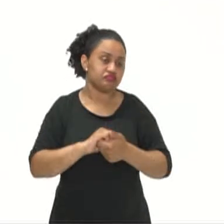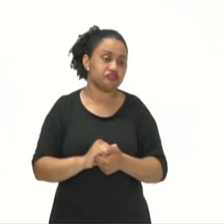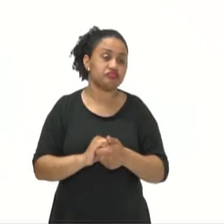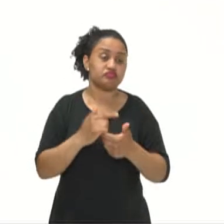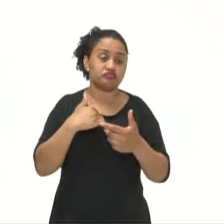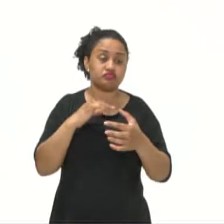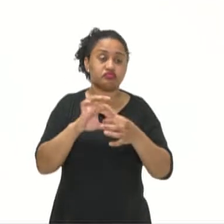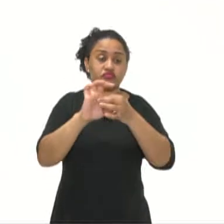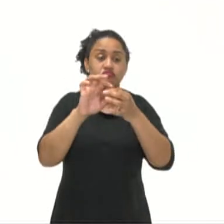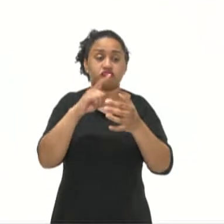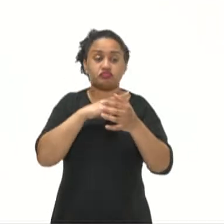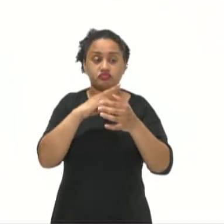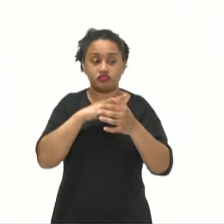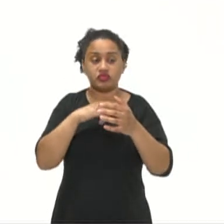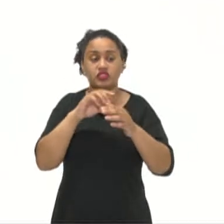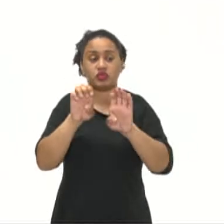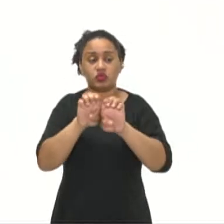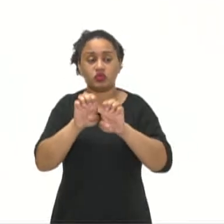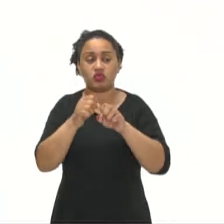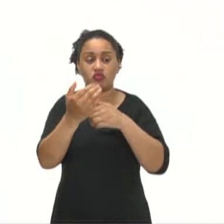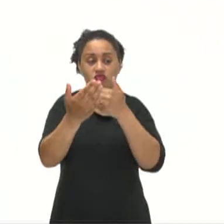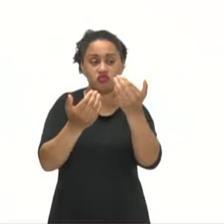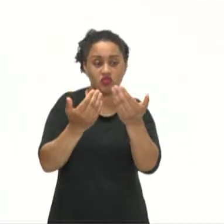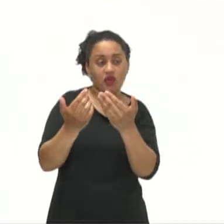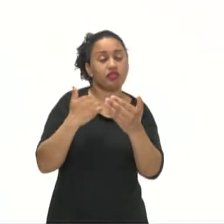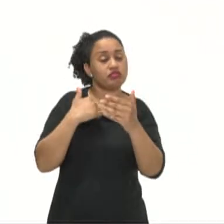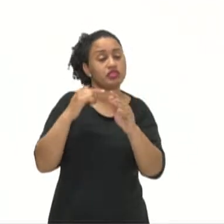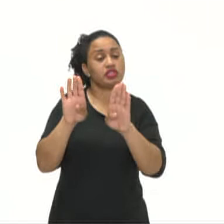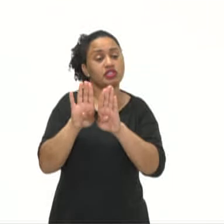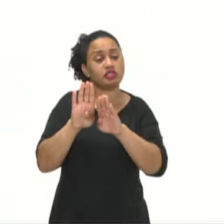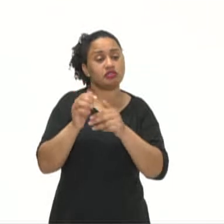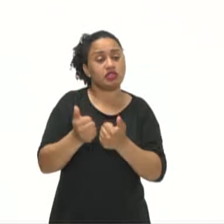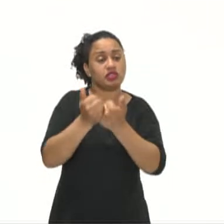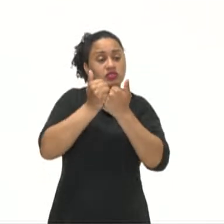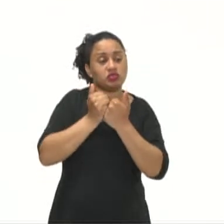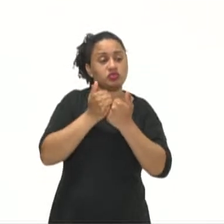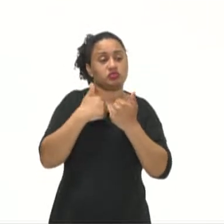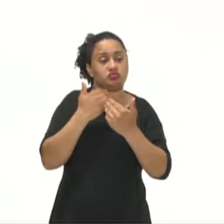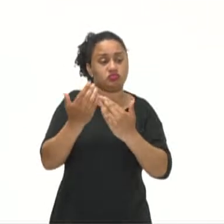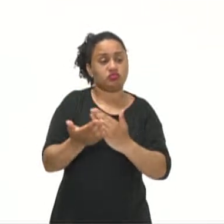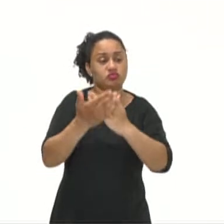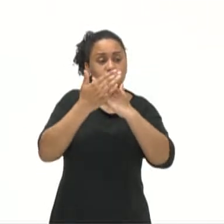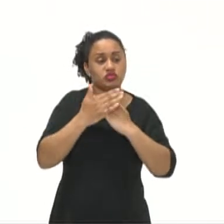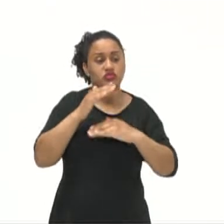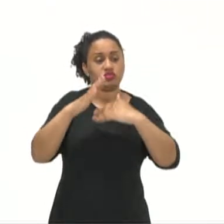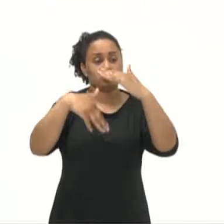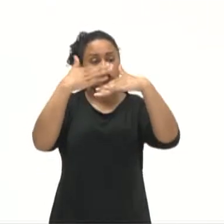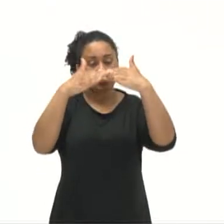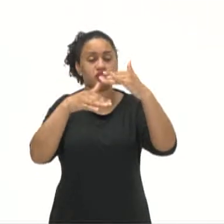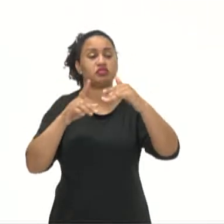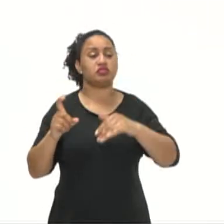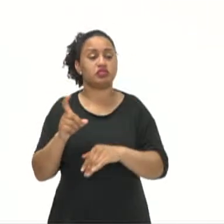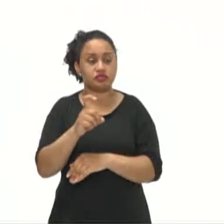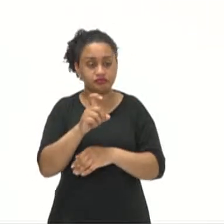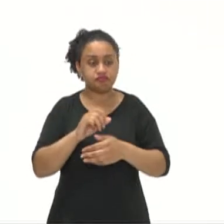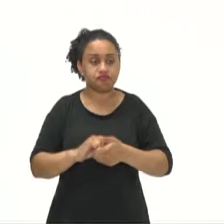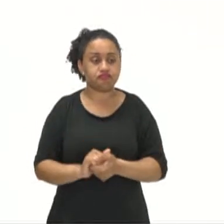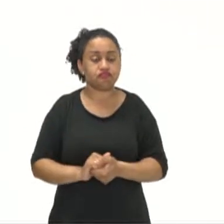embrionários são estruturas extraembrionárias que funcionam como auxiliares no desenvolvimento do